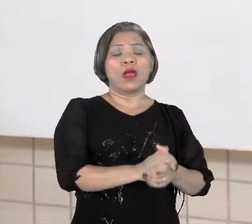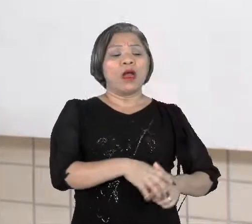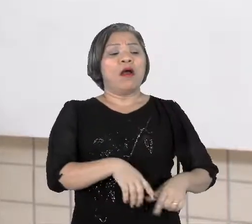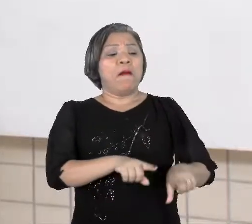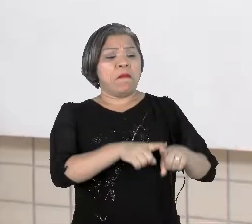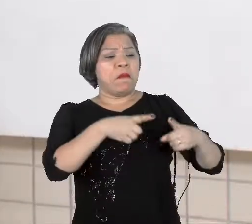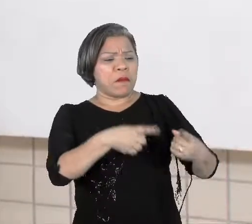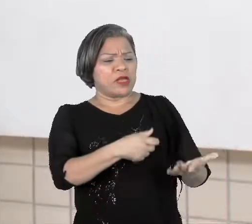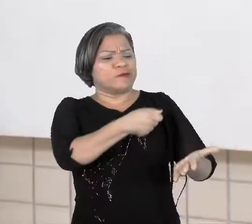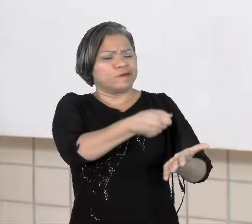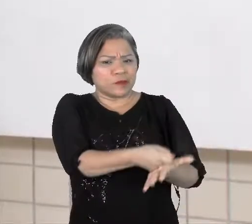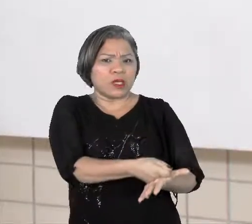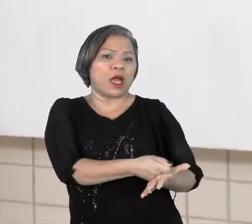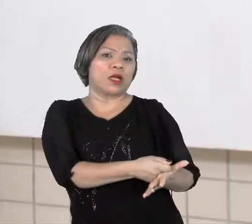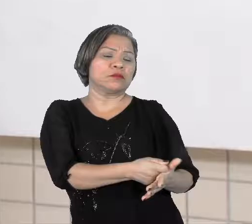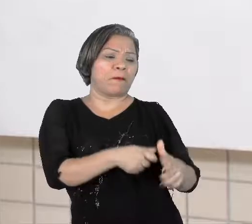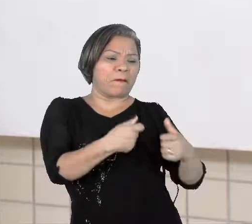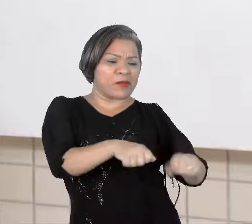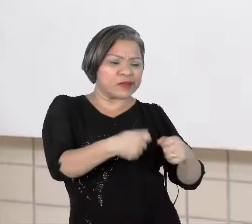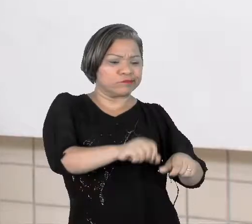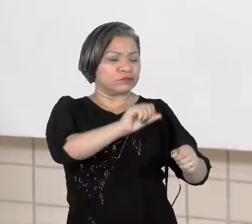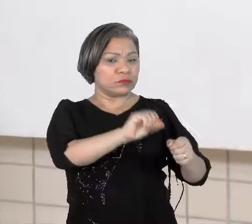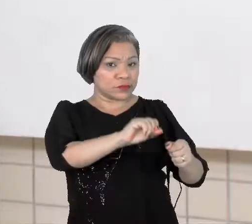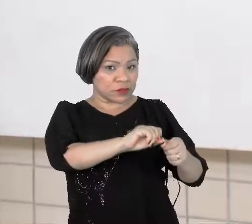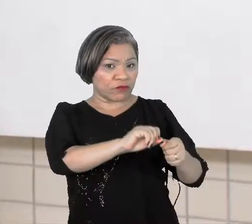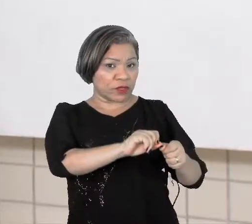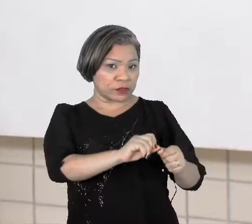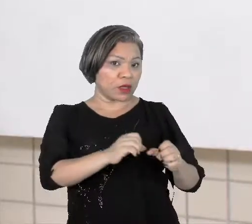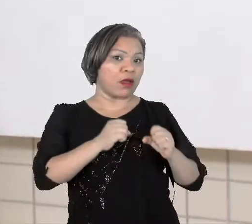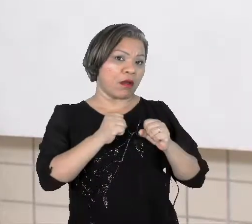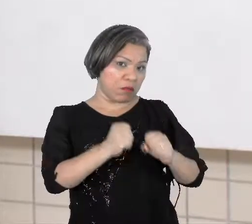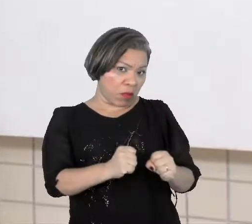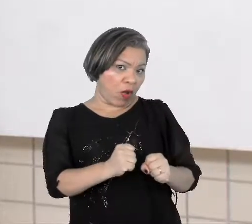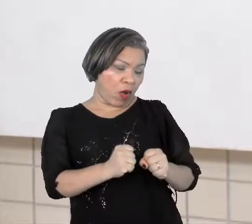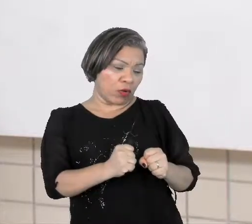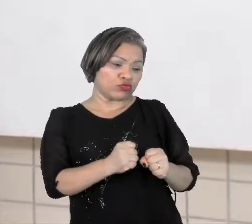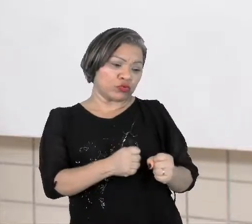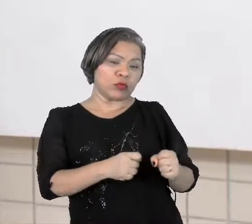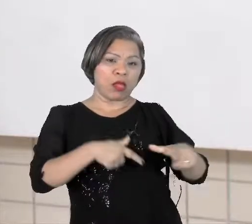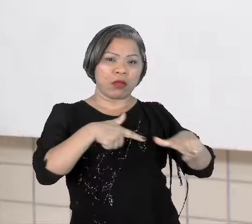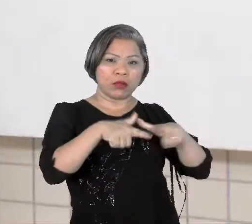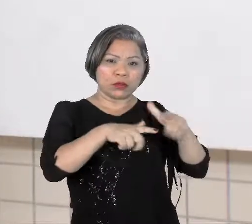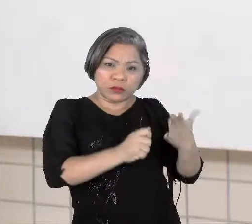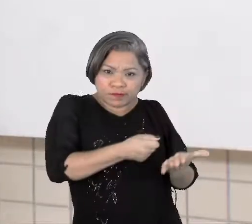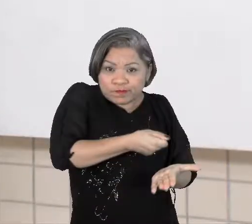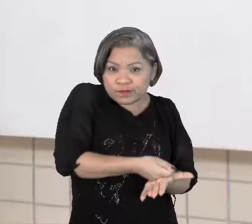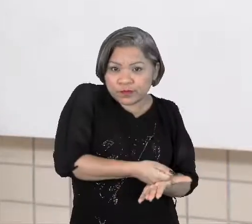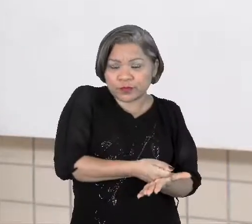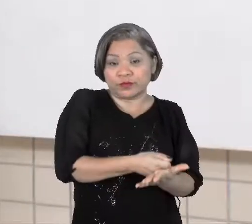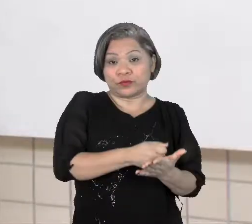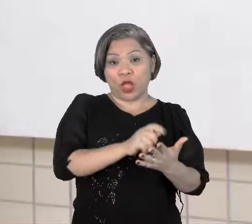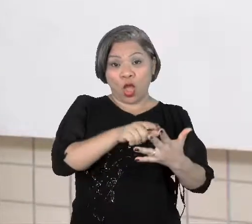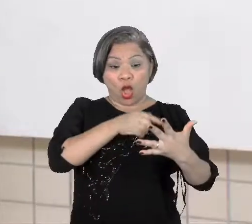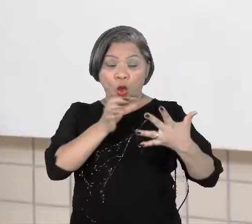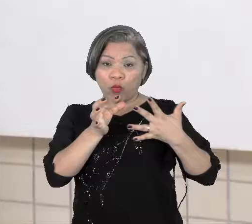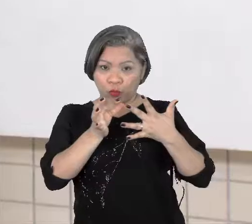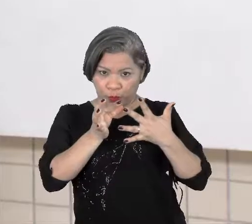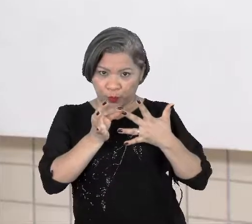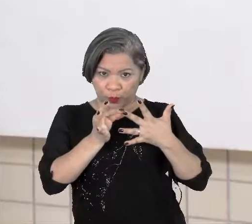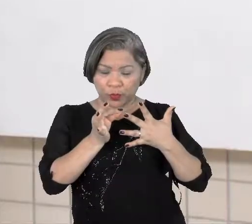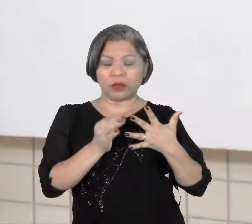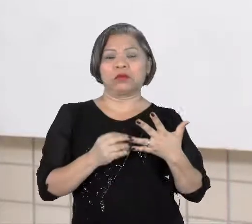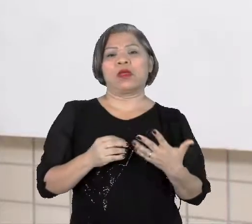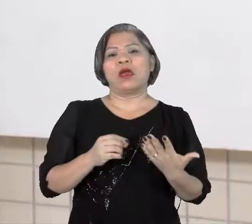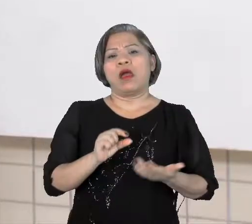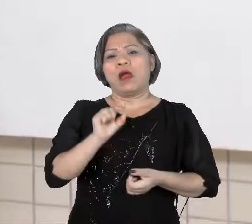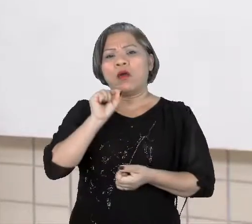contra a sua vontade pode ser considerado como um trabalho forçado. Outra característica que nós temos sobre o trabalho